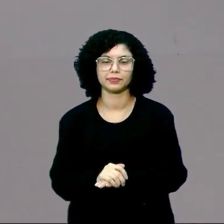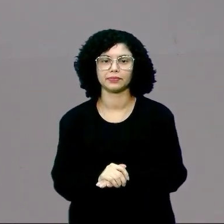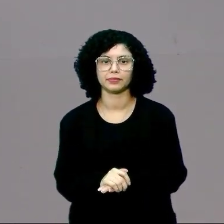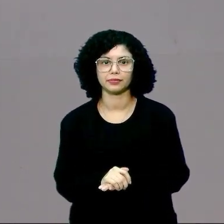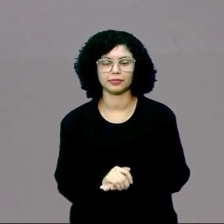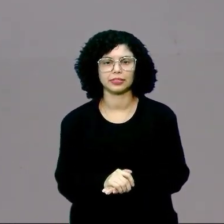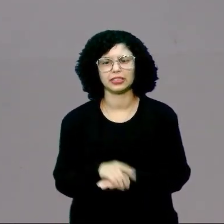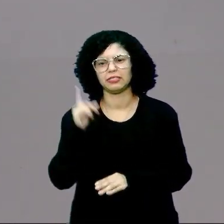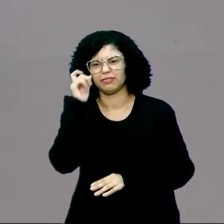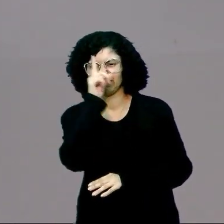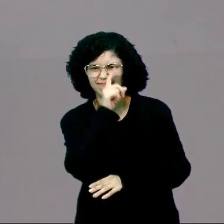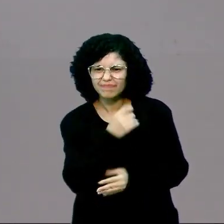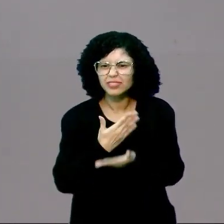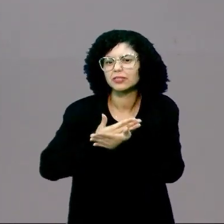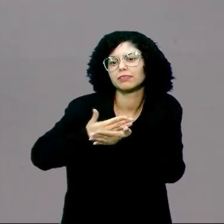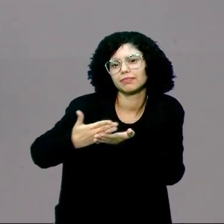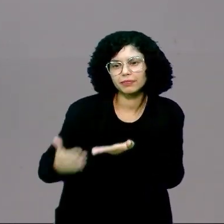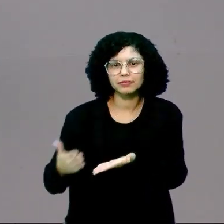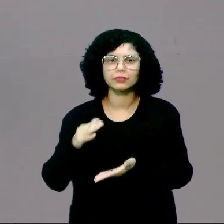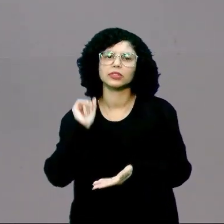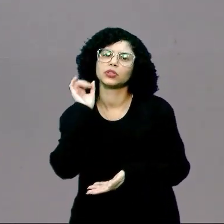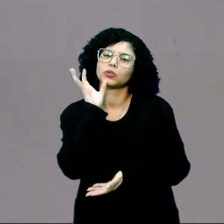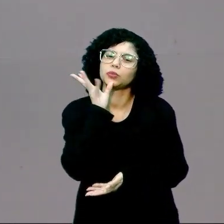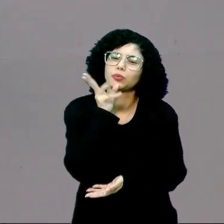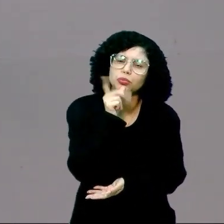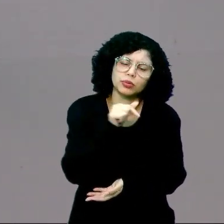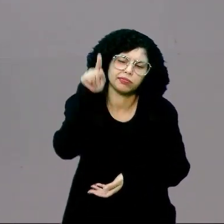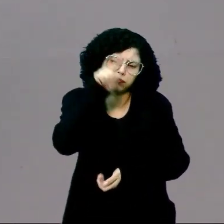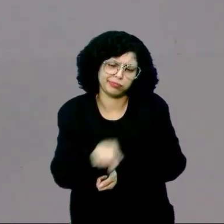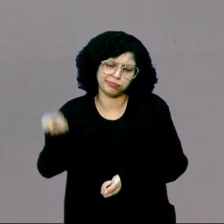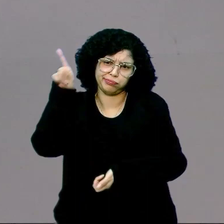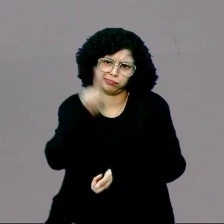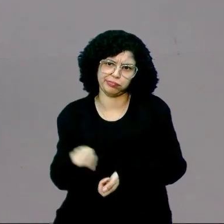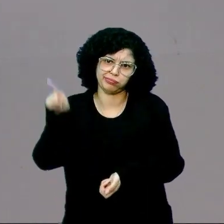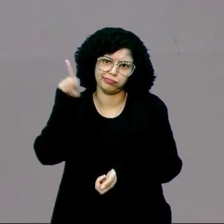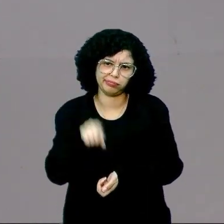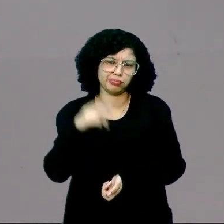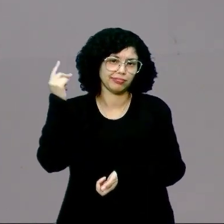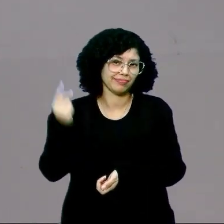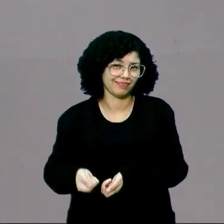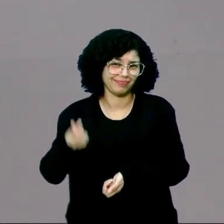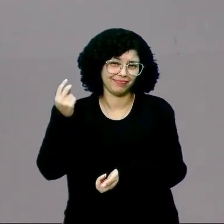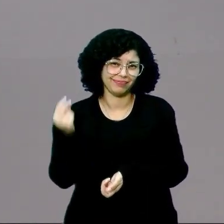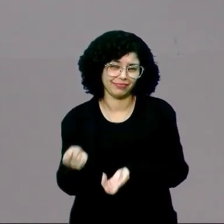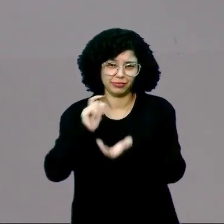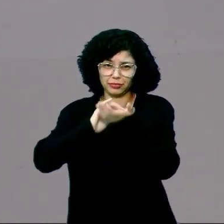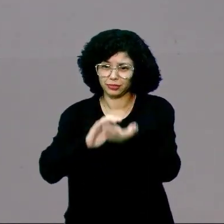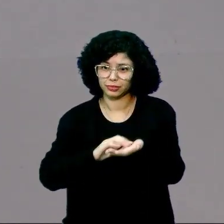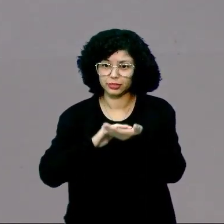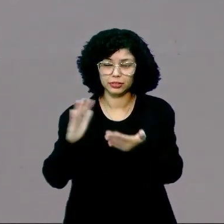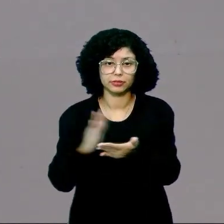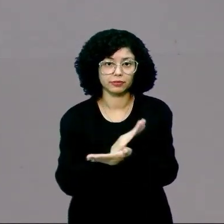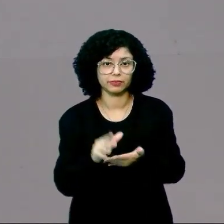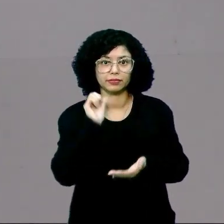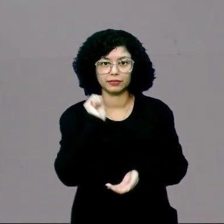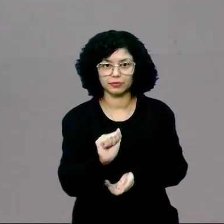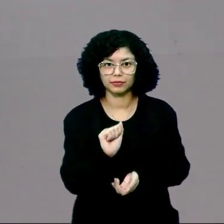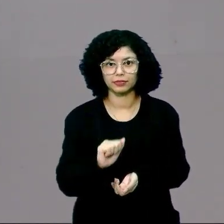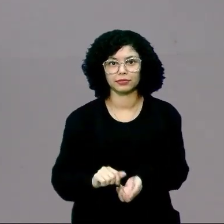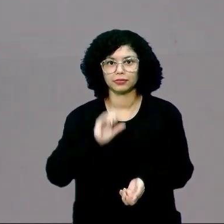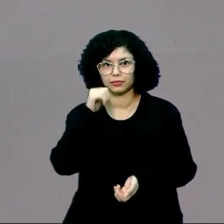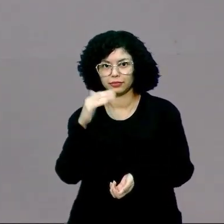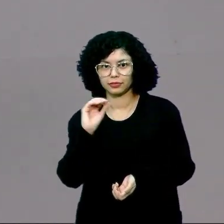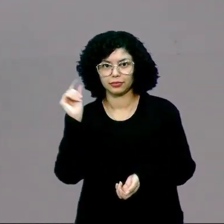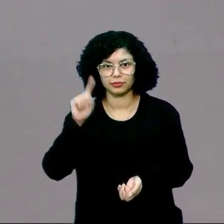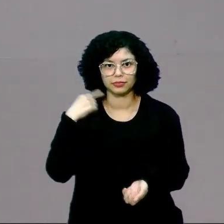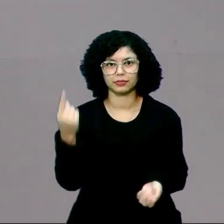dava trabalho para reiniciar, era um protocolo, demorava muito. Você ia digitar um texto, clicava na letra A, 10 segundos